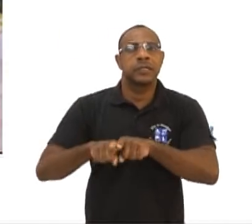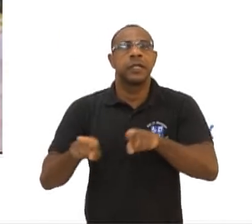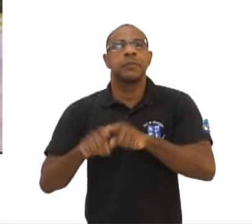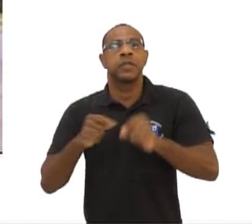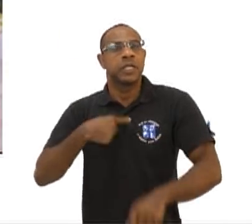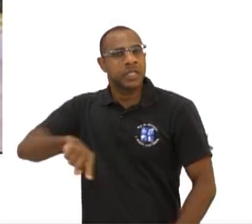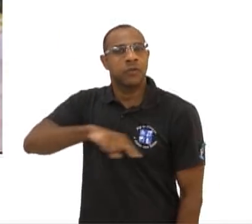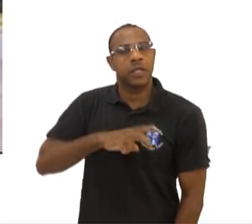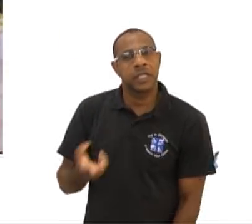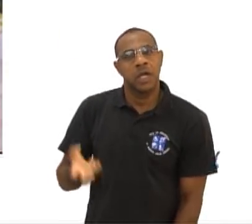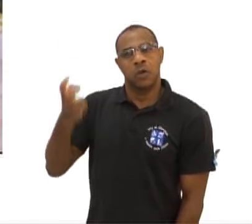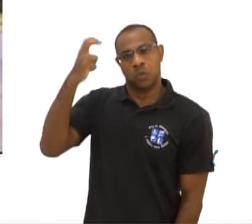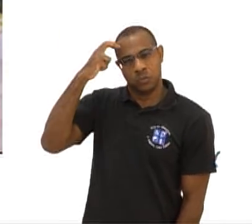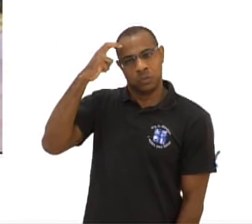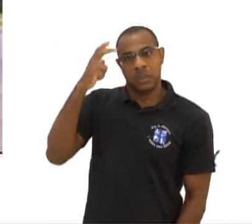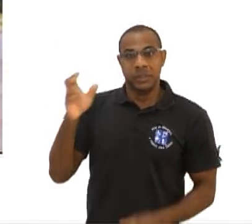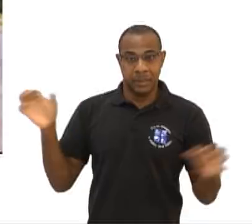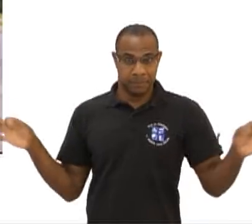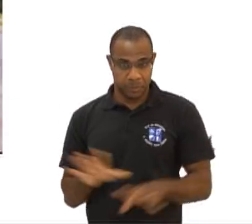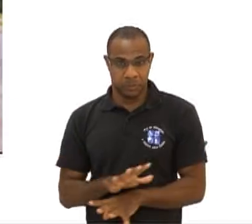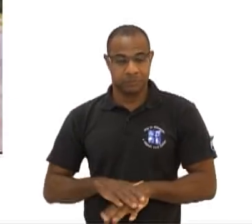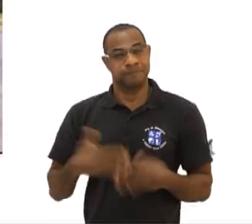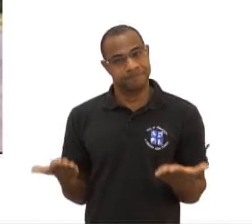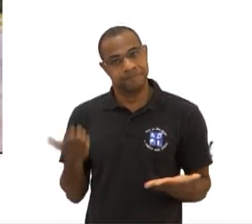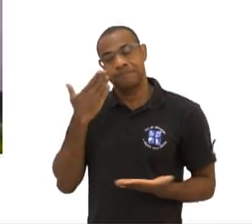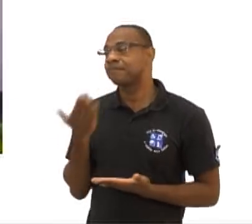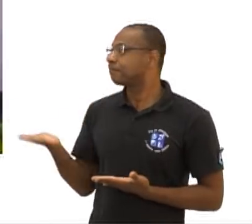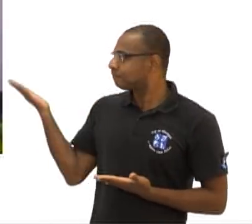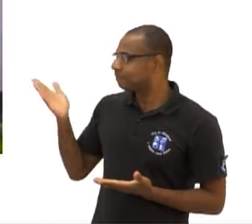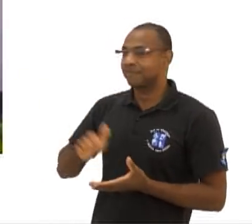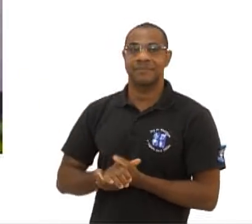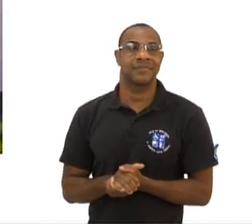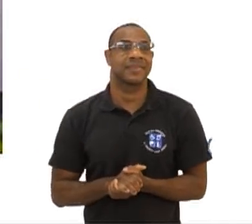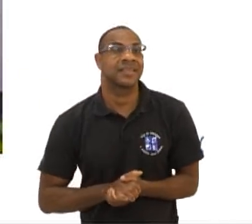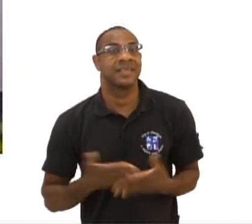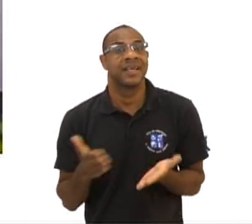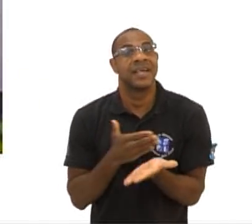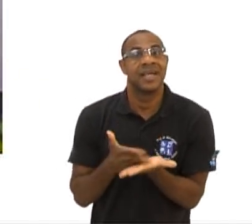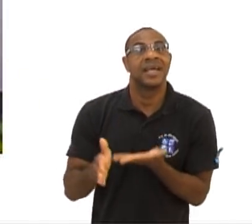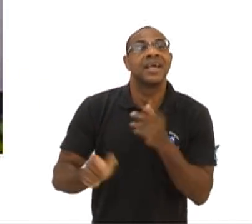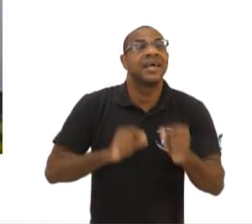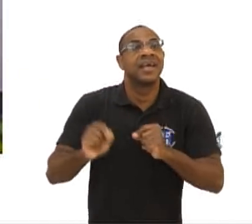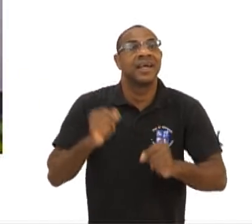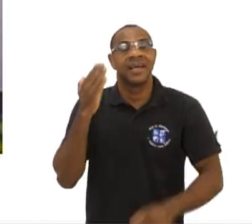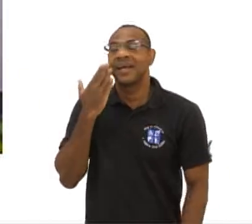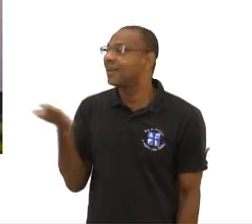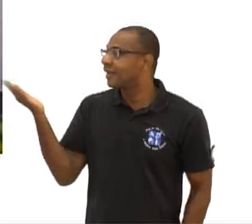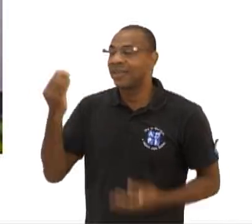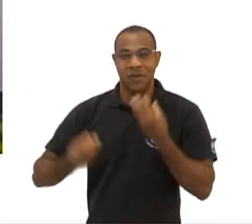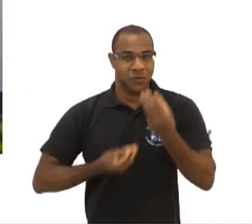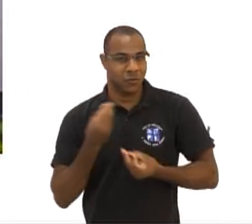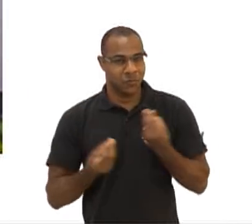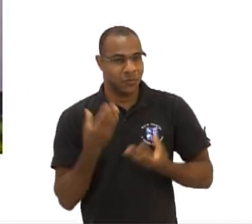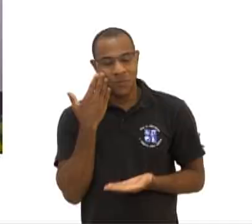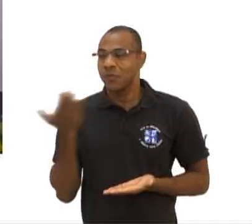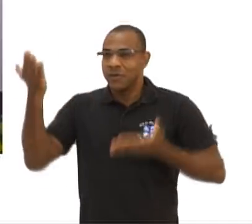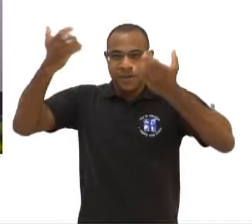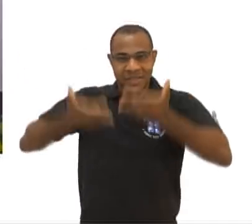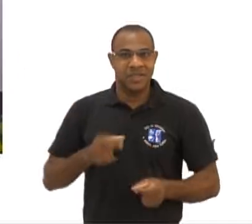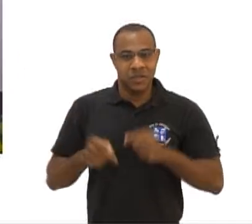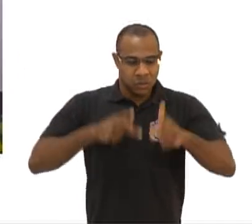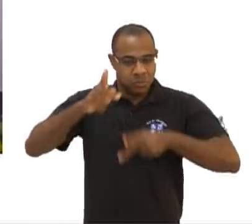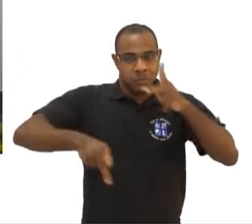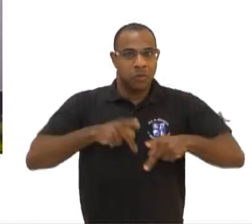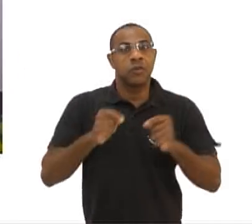nossa cultura. Estão preparados? Então vamos lá. Iniciamos a nossa conversa falando sobre os